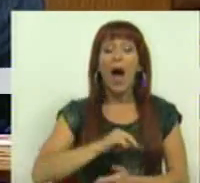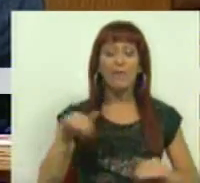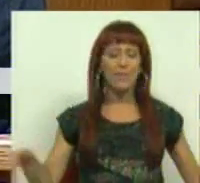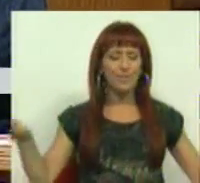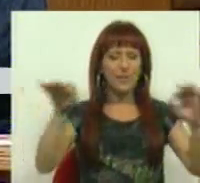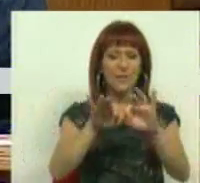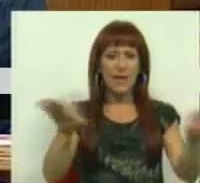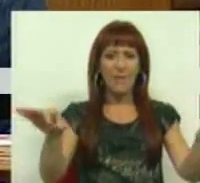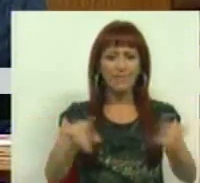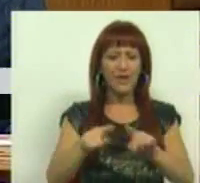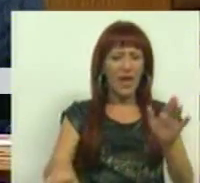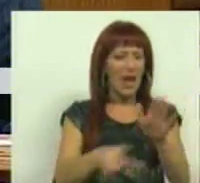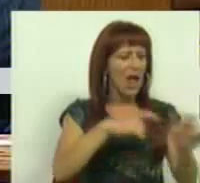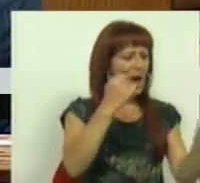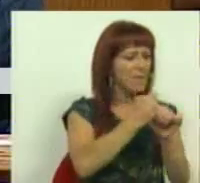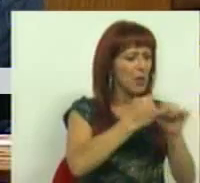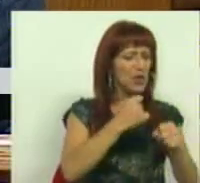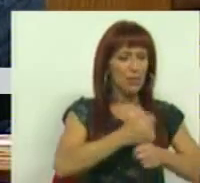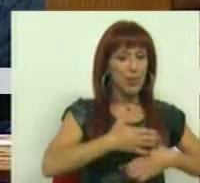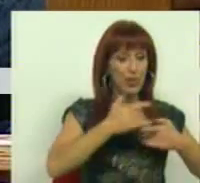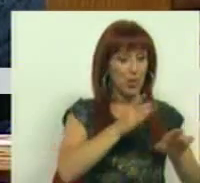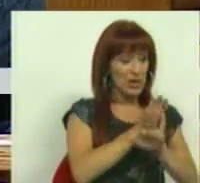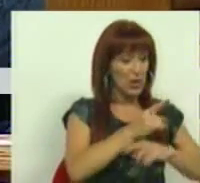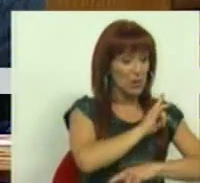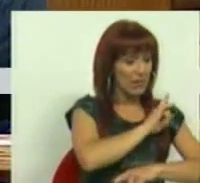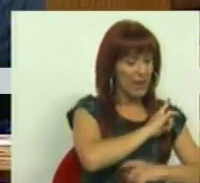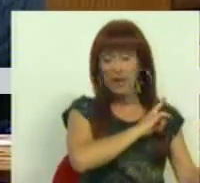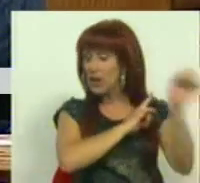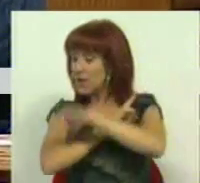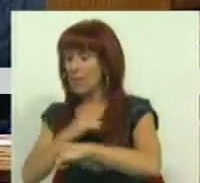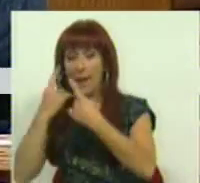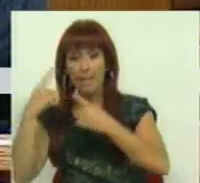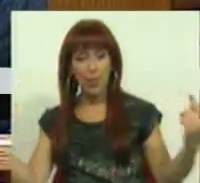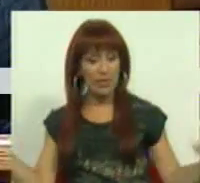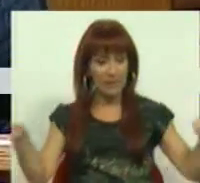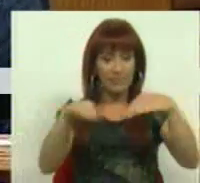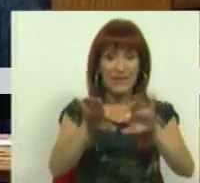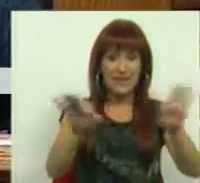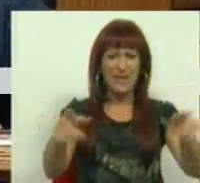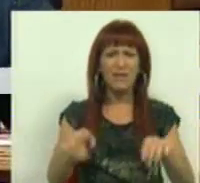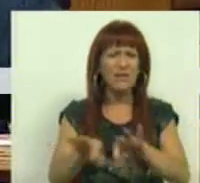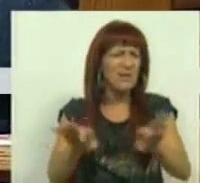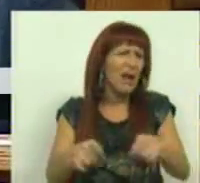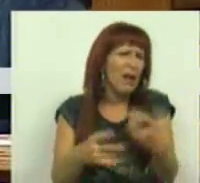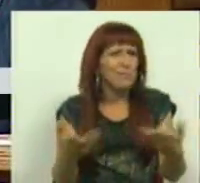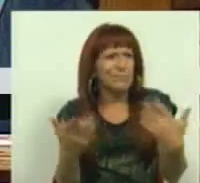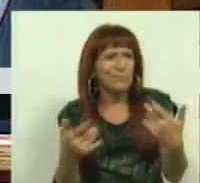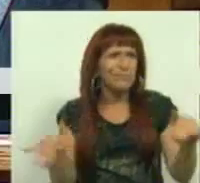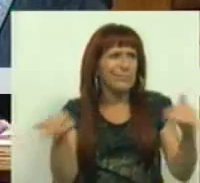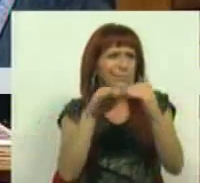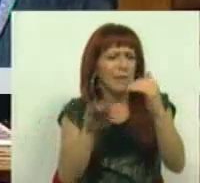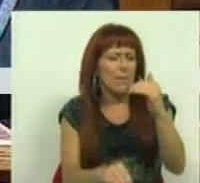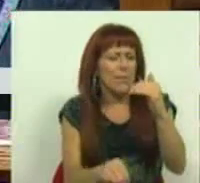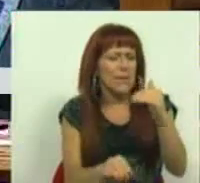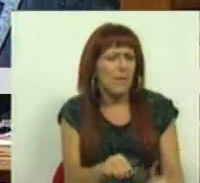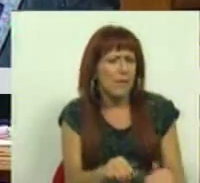equiparar a legislação laboral entre profissionais do setor privado e público. Equiparar é como quem diz nivelar por